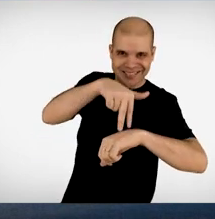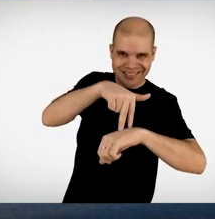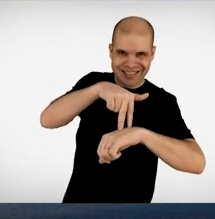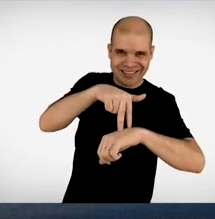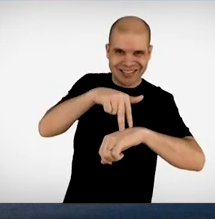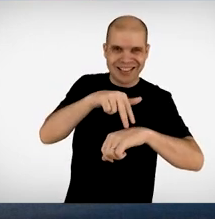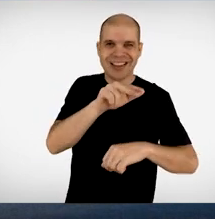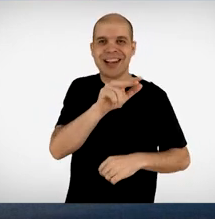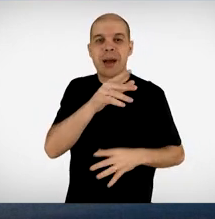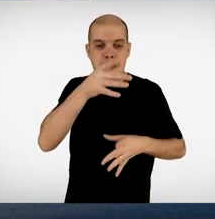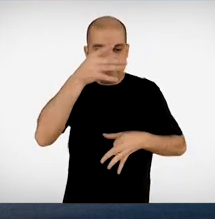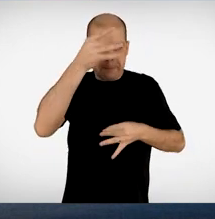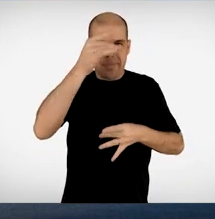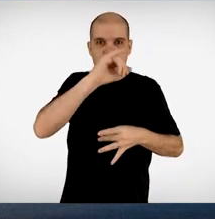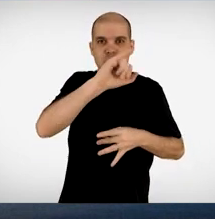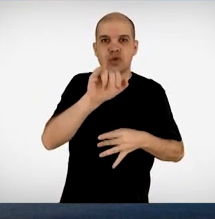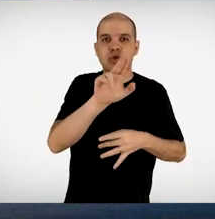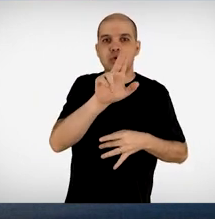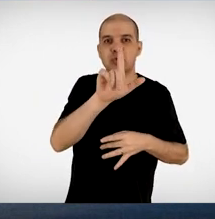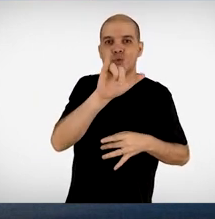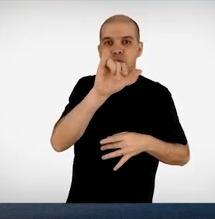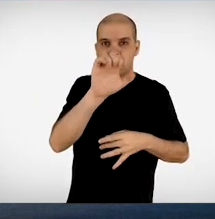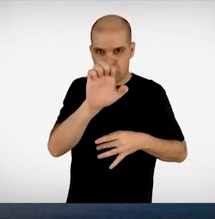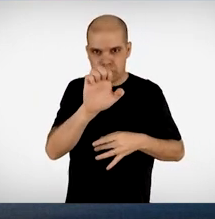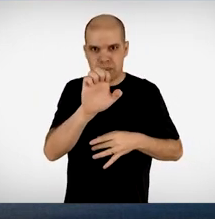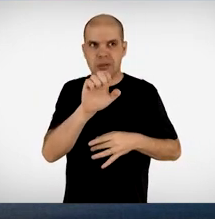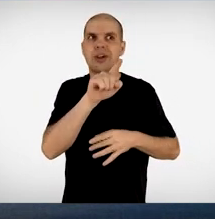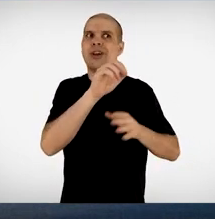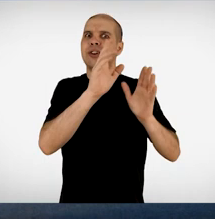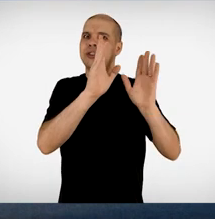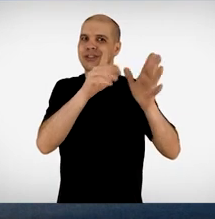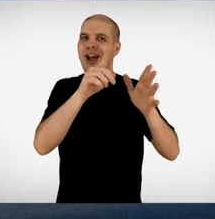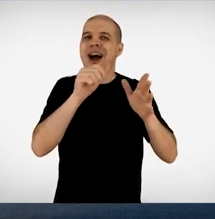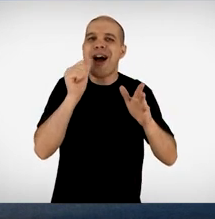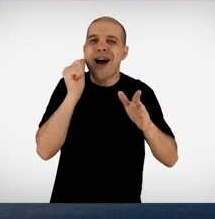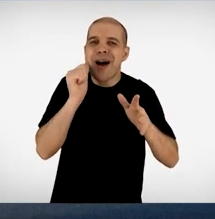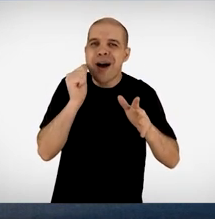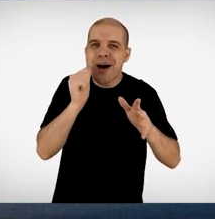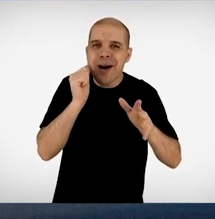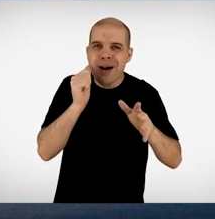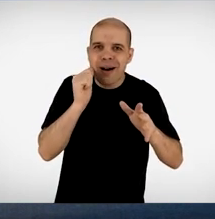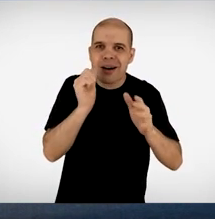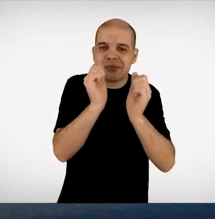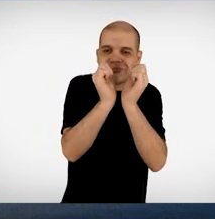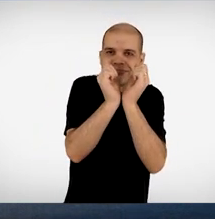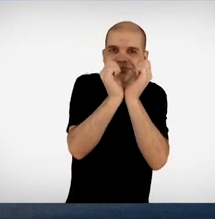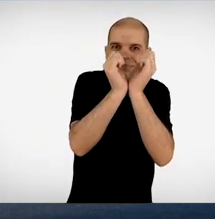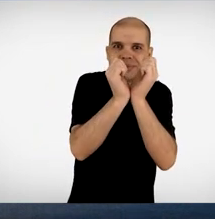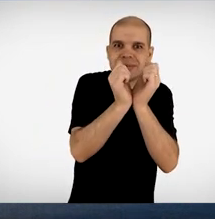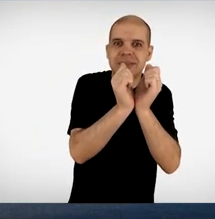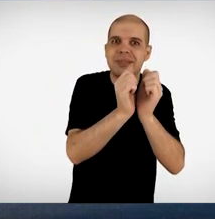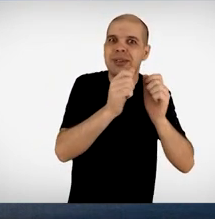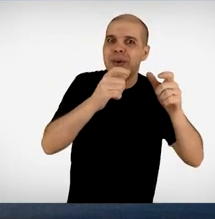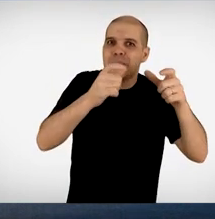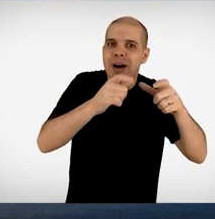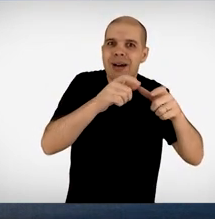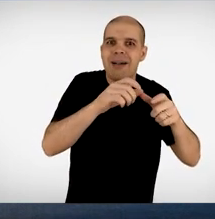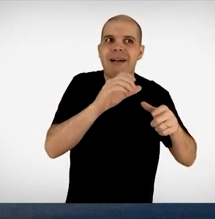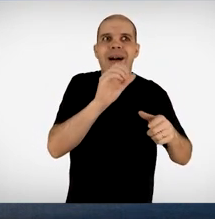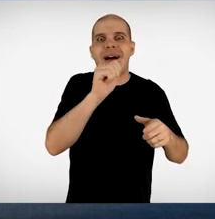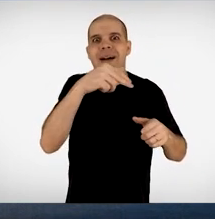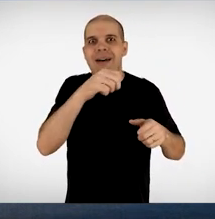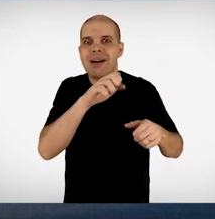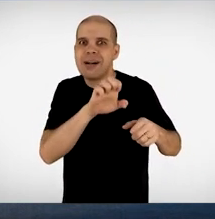a atriz, que é a Renate Heinsve, ela foi premiada em Cannes como melhor atriz. E a Julie está no apogeu